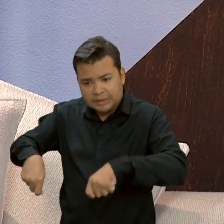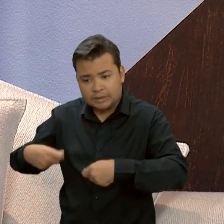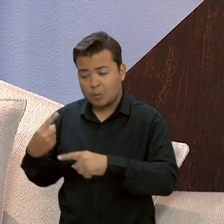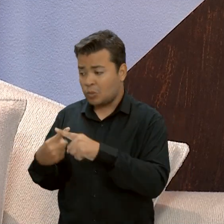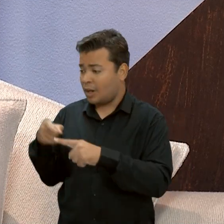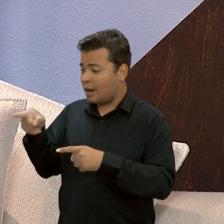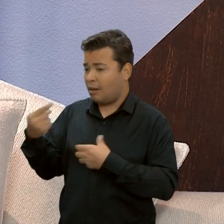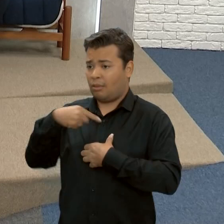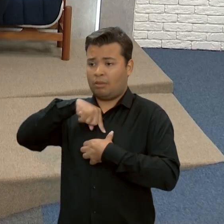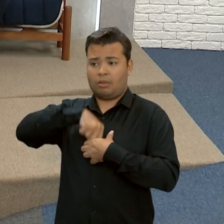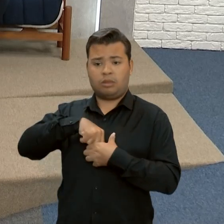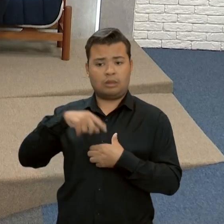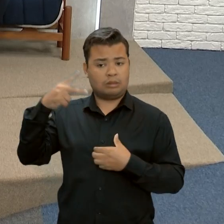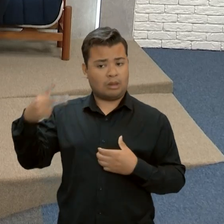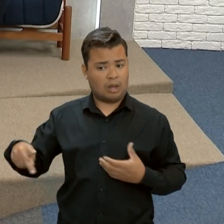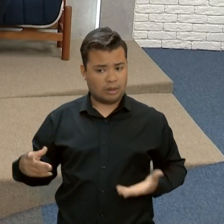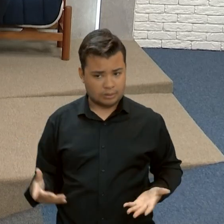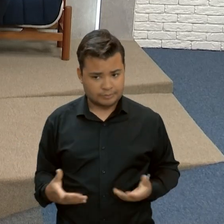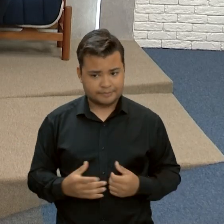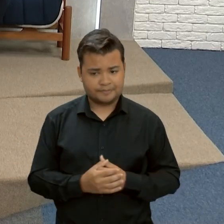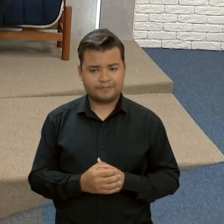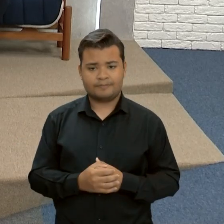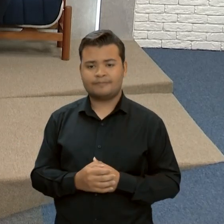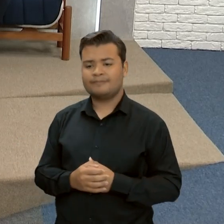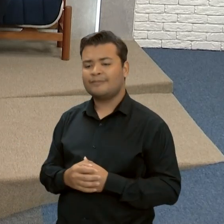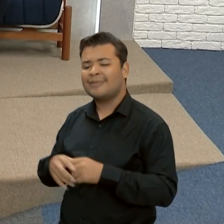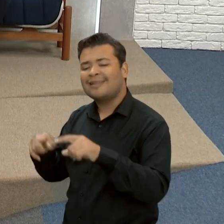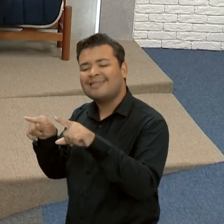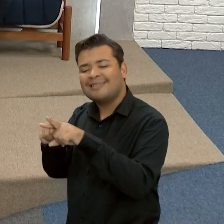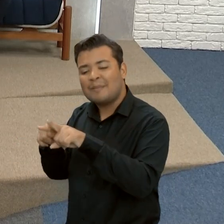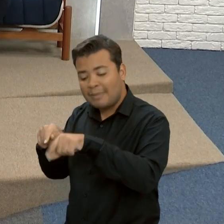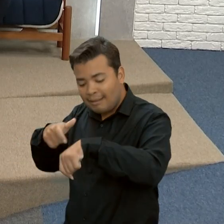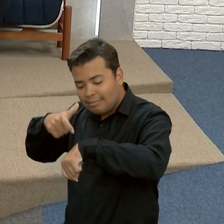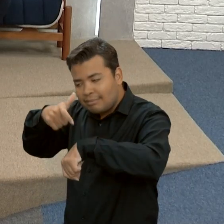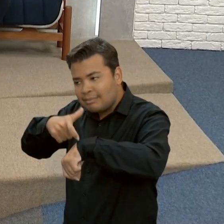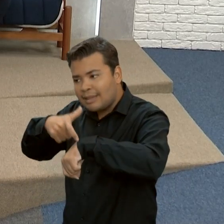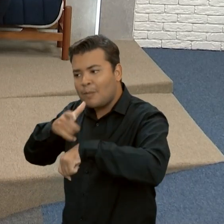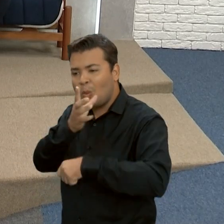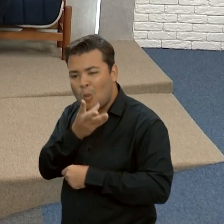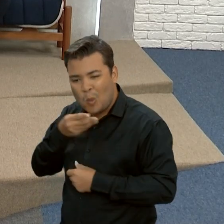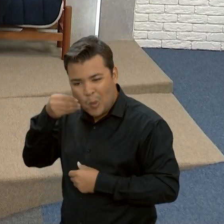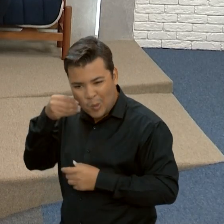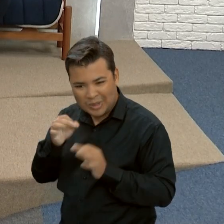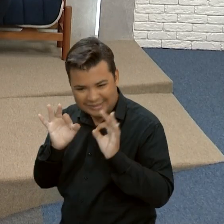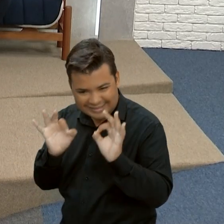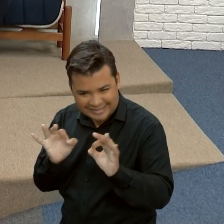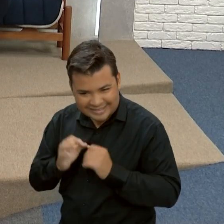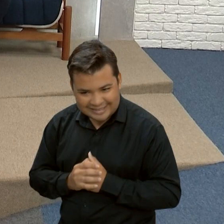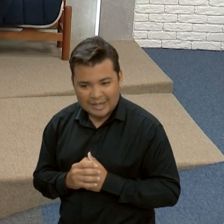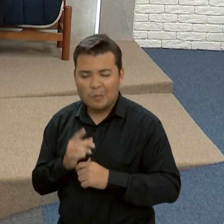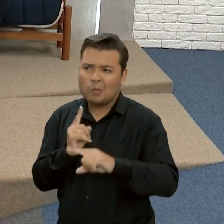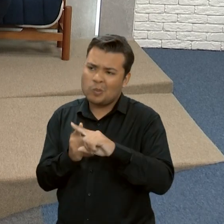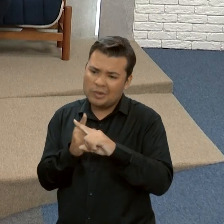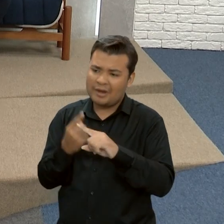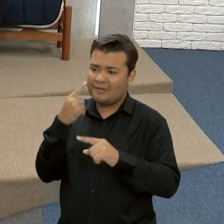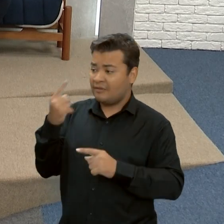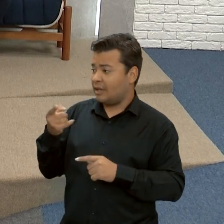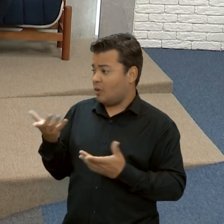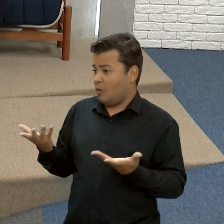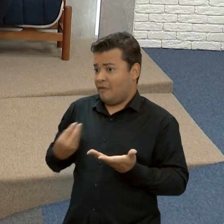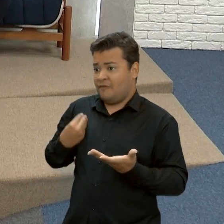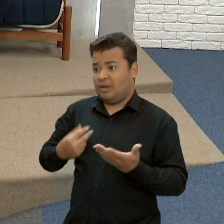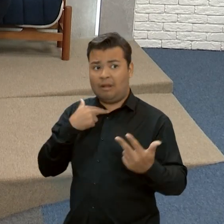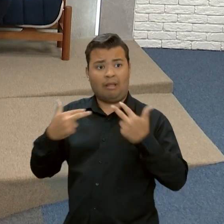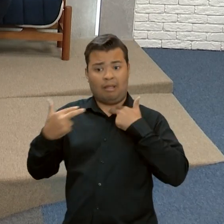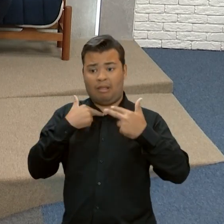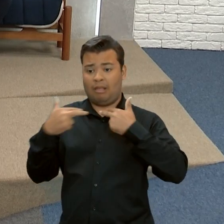É a questão do tempo de qualidade também que a gente muitas vezes fala, né? Às vezes nessa correria, muitos pais, muitas mães também, né? Porque